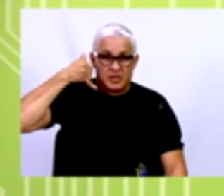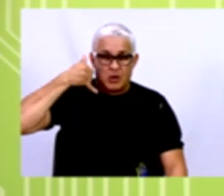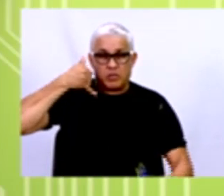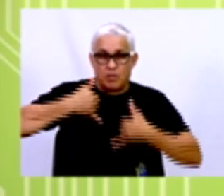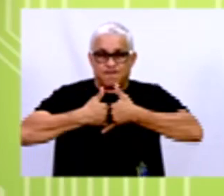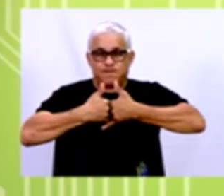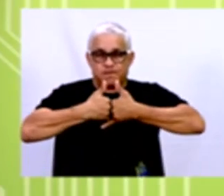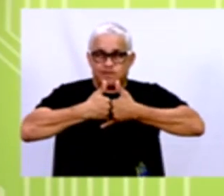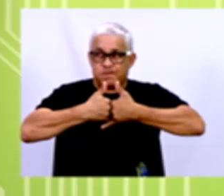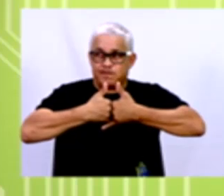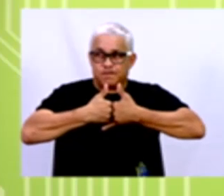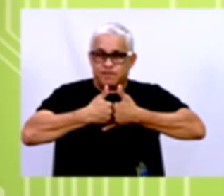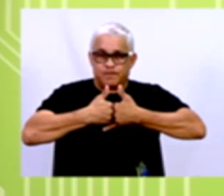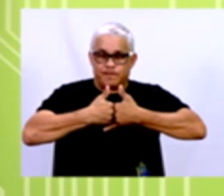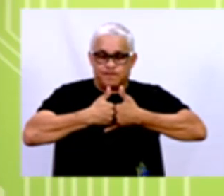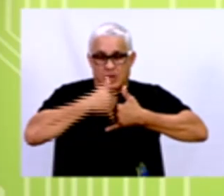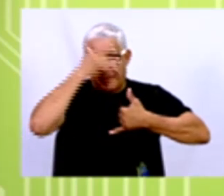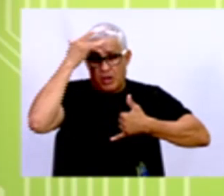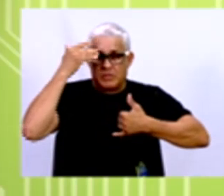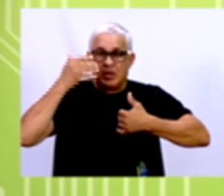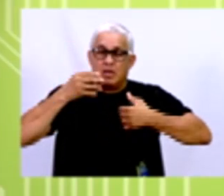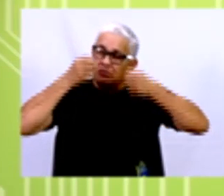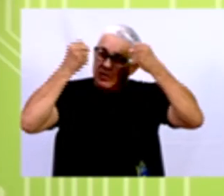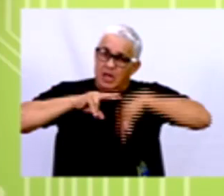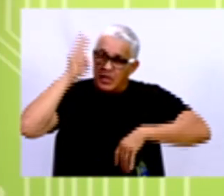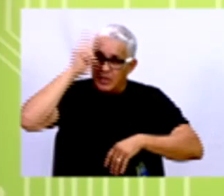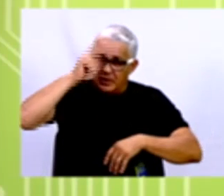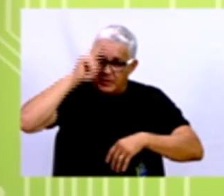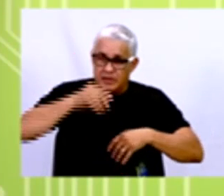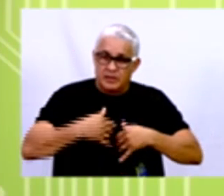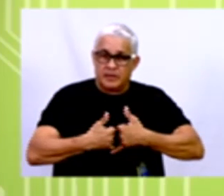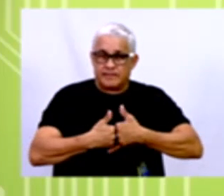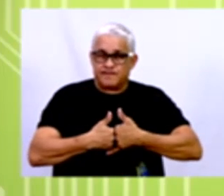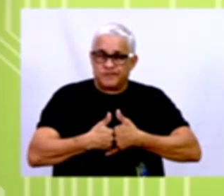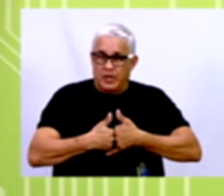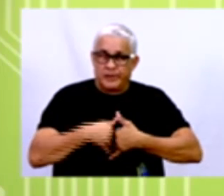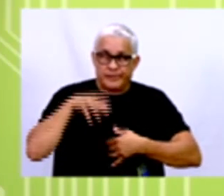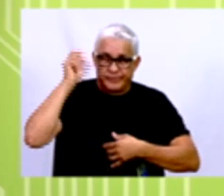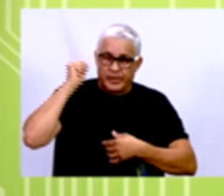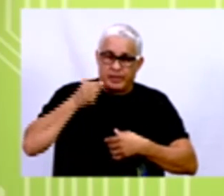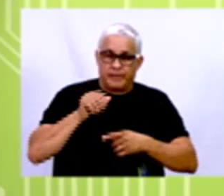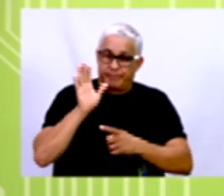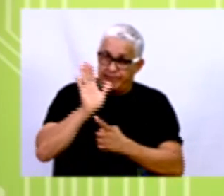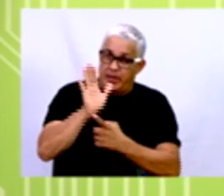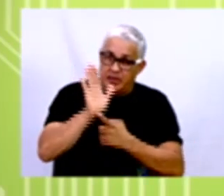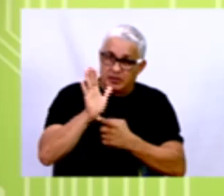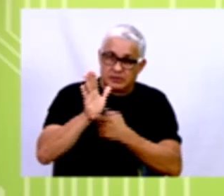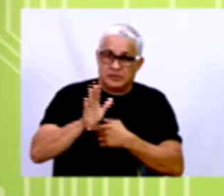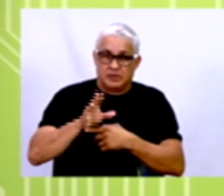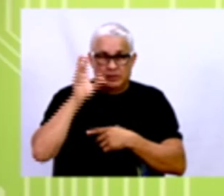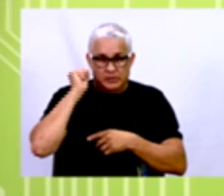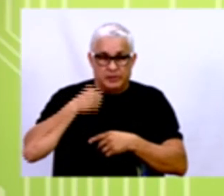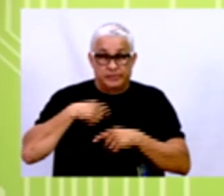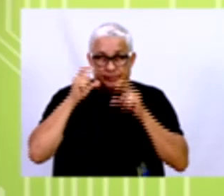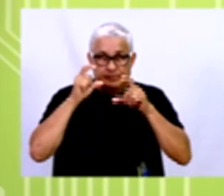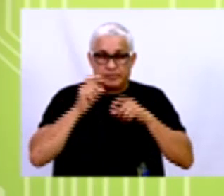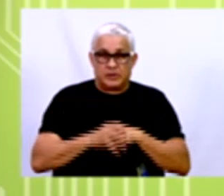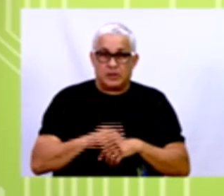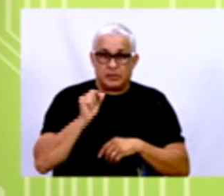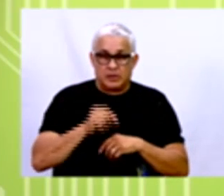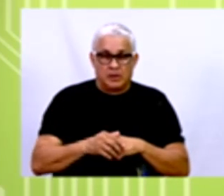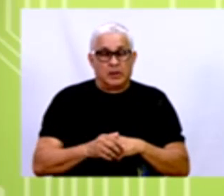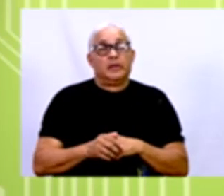com alguém e a pessoa está contando aquela história e você, para dizer que você está ouvindo, que você está ali atento, você